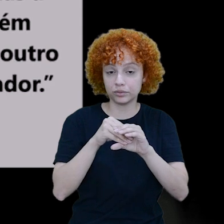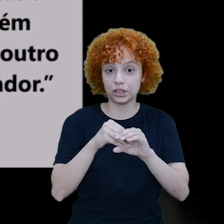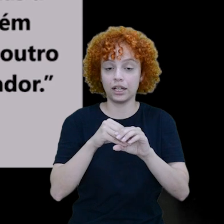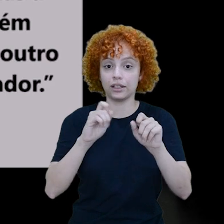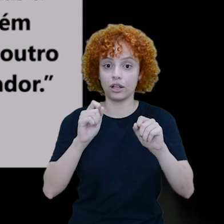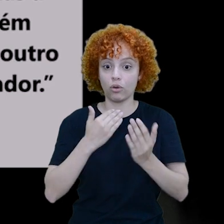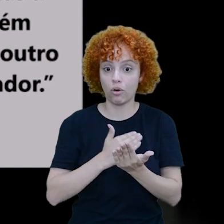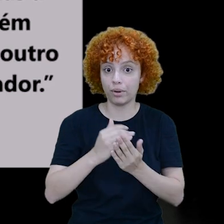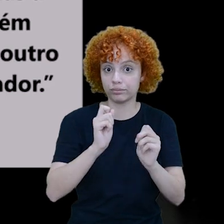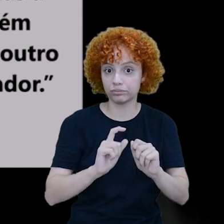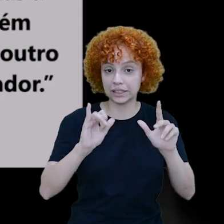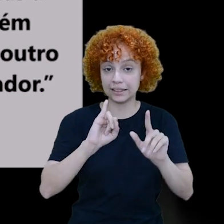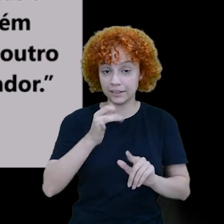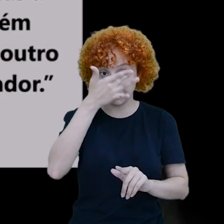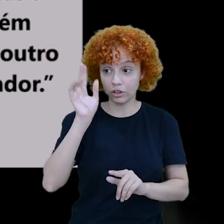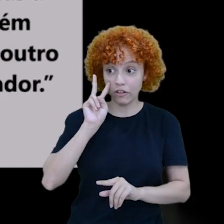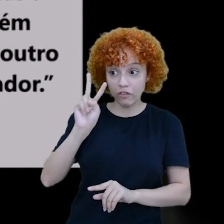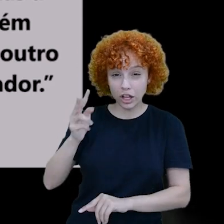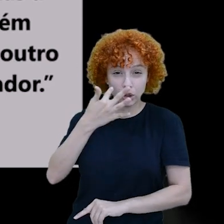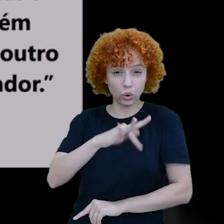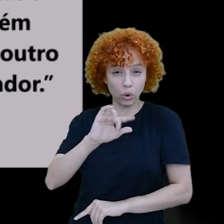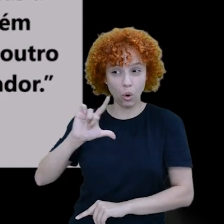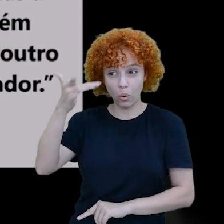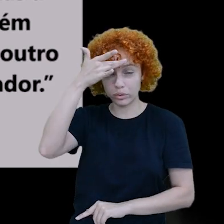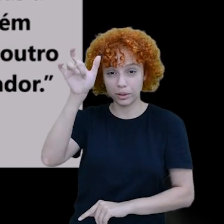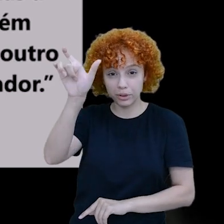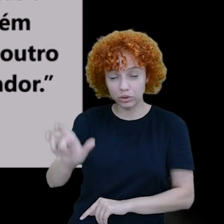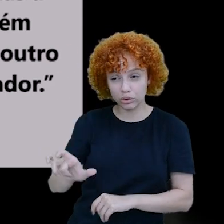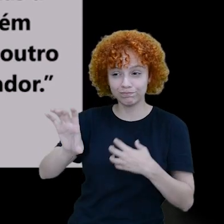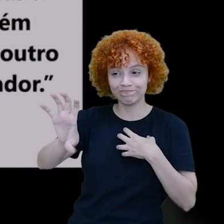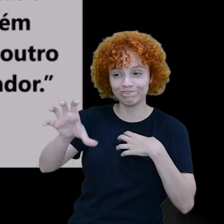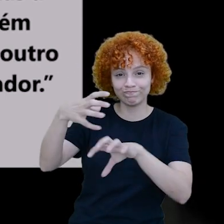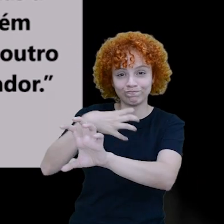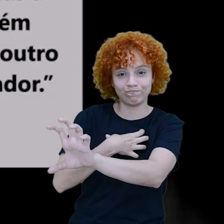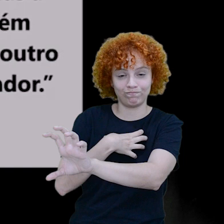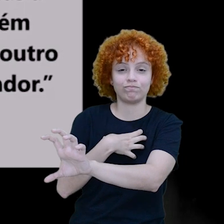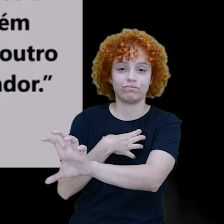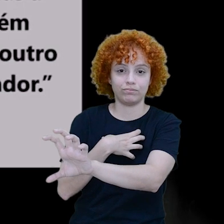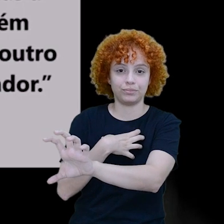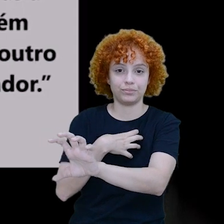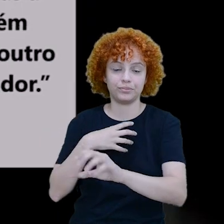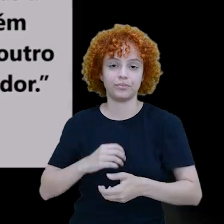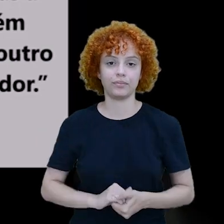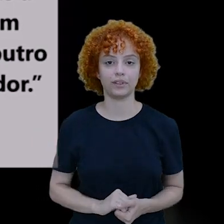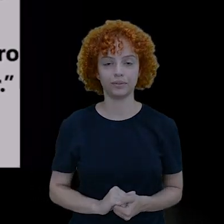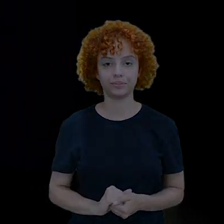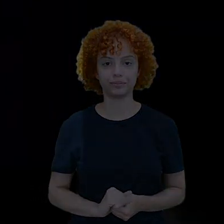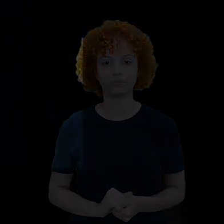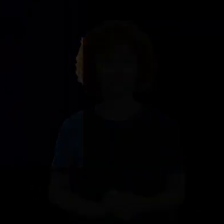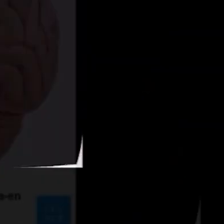anterior é ativada quando alguém presencia a experiência dolorosa de um outro ser humano significativo para o observador.